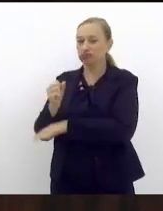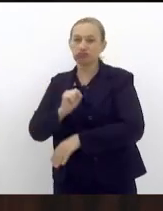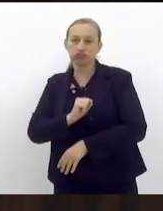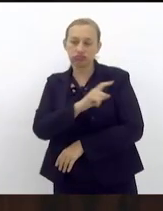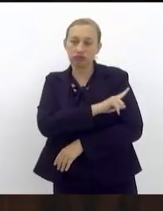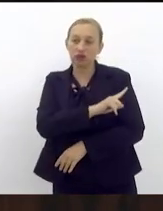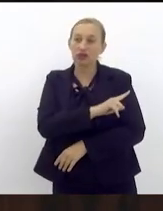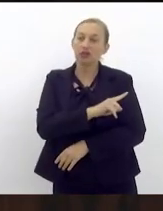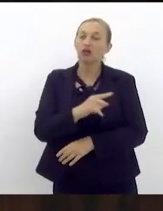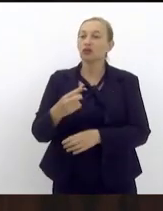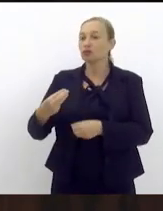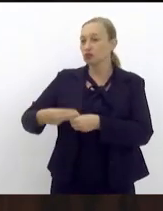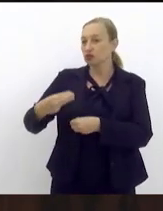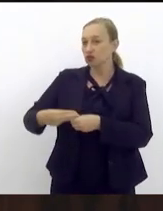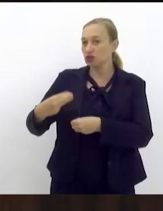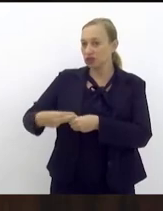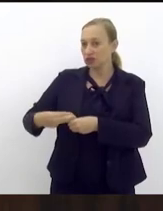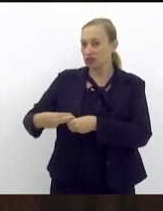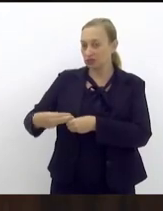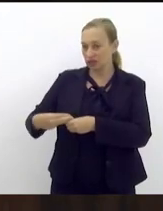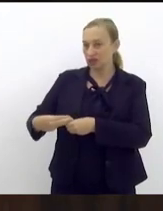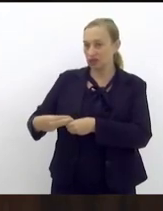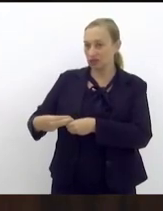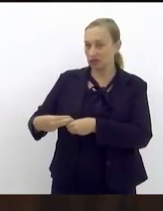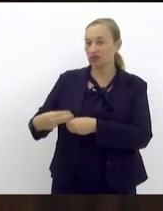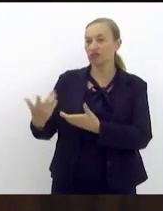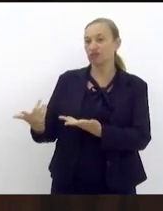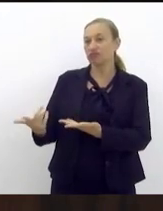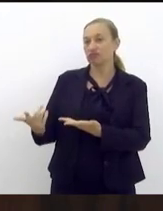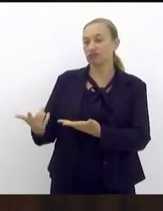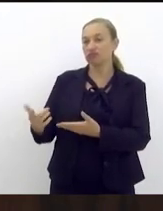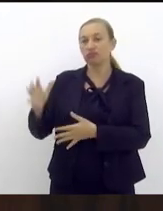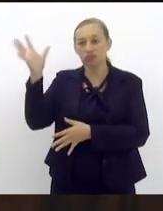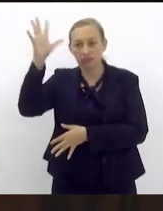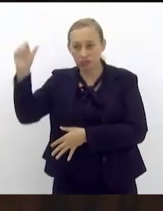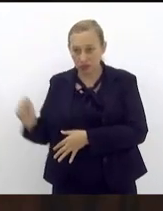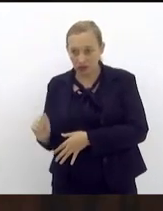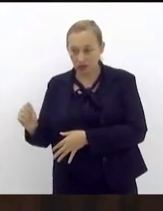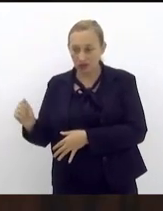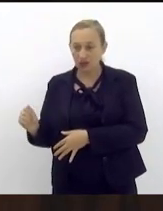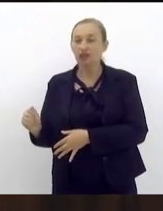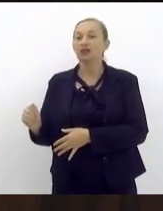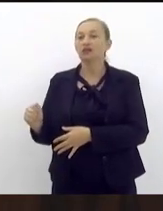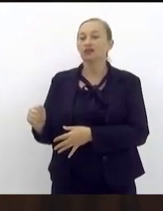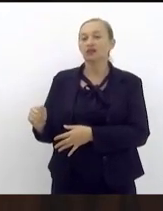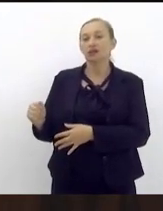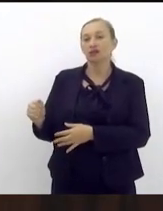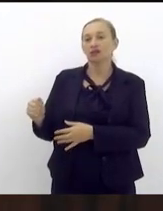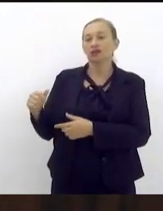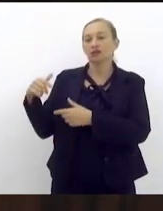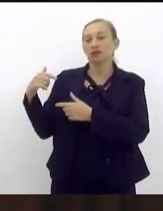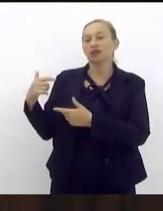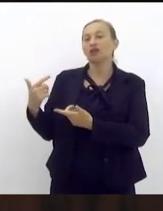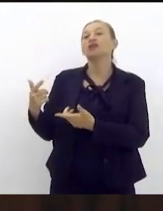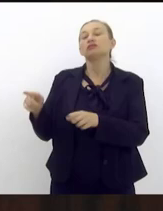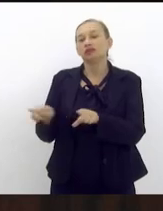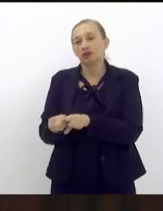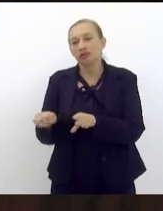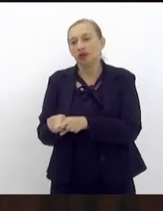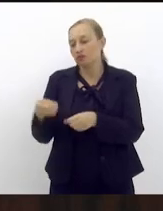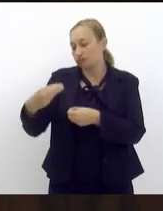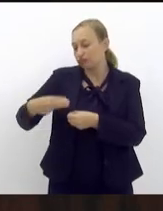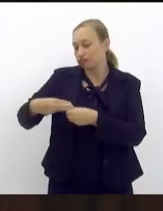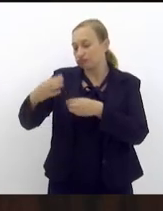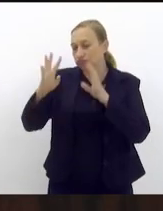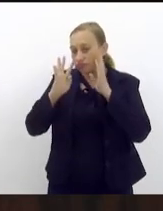são municípios que conserva muito das espiritualidades de matriz africana e de fato são municípios que requerem